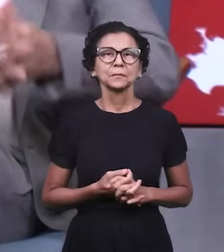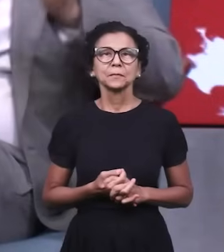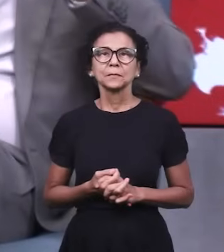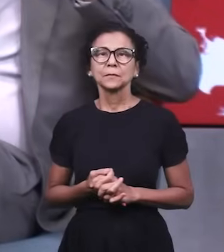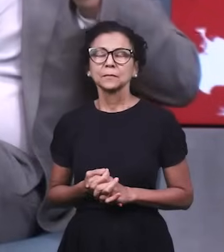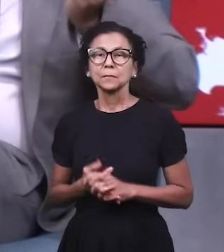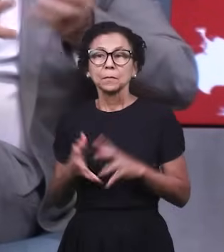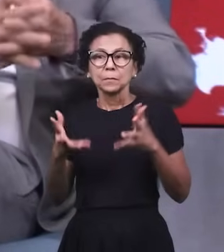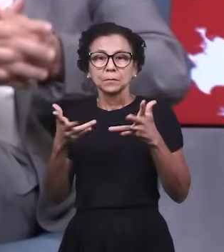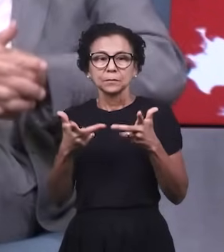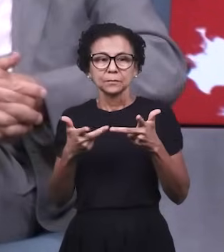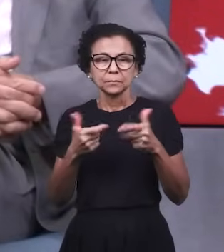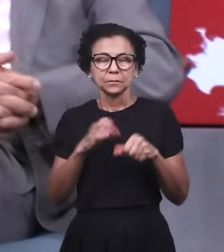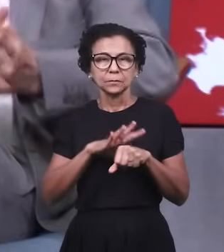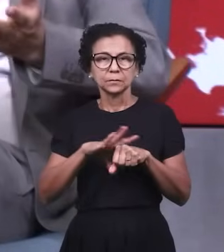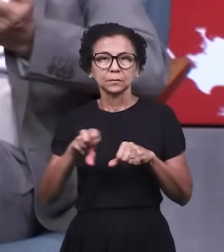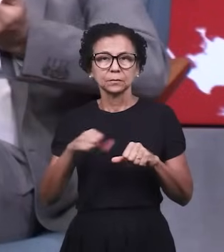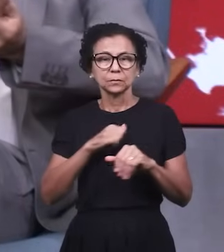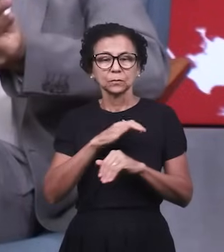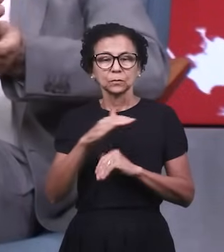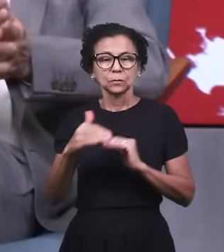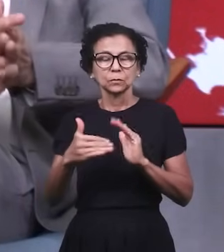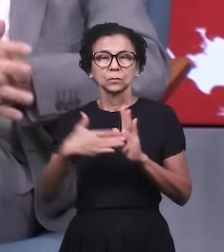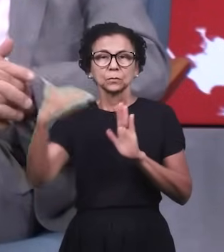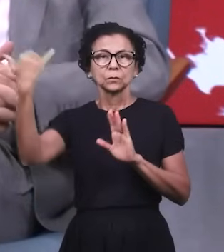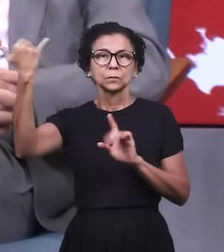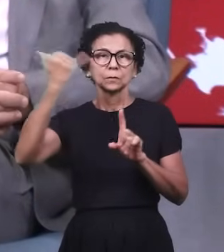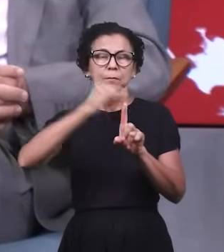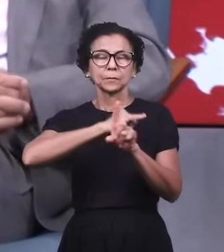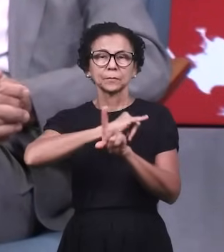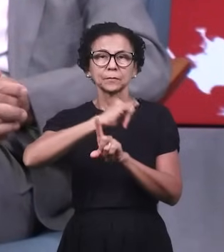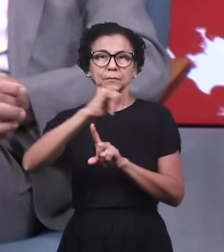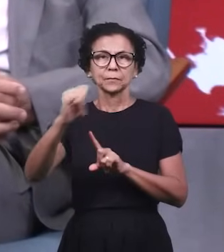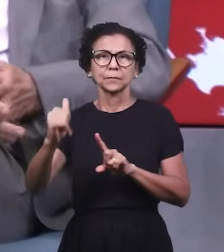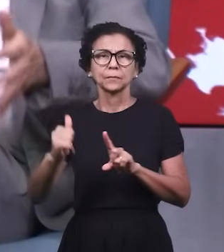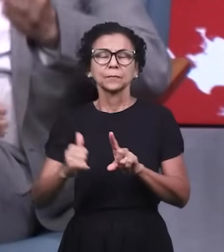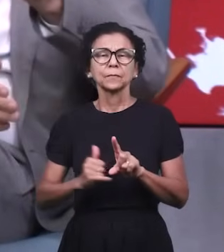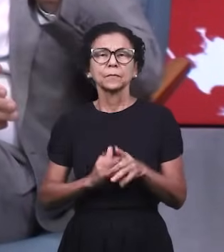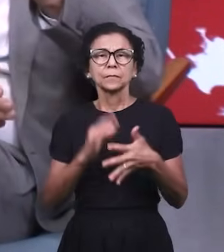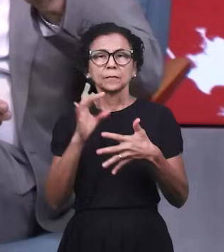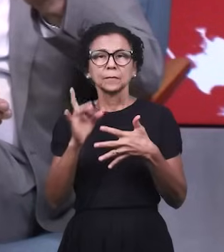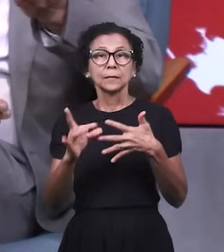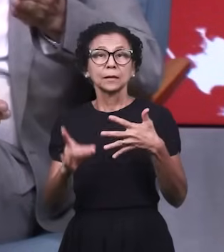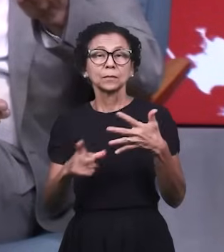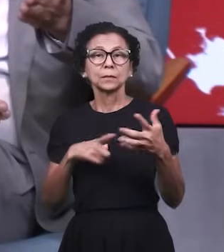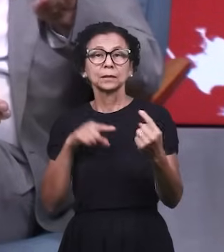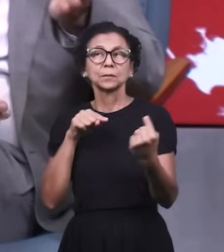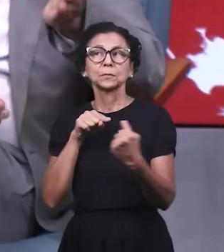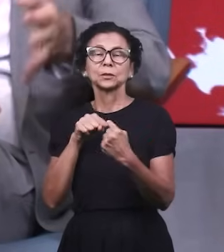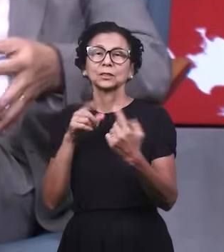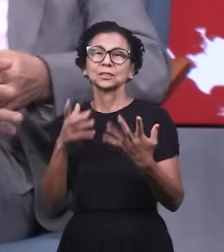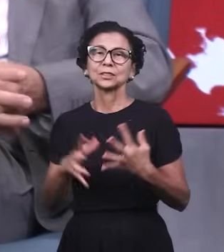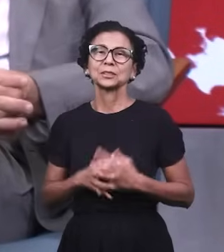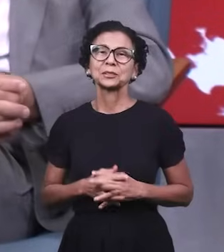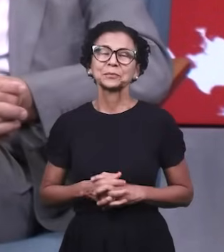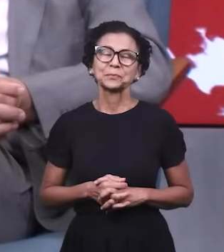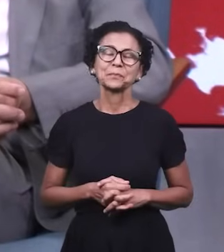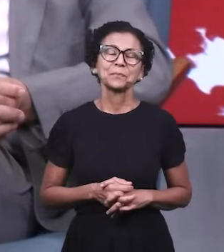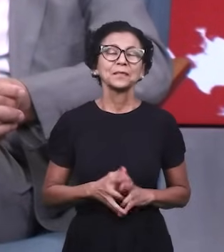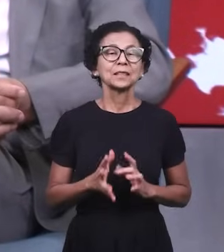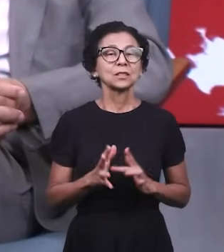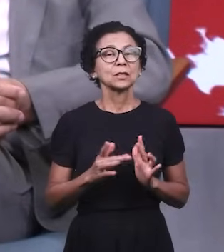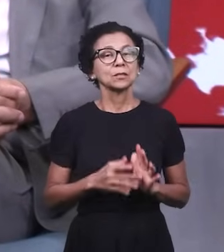extraordinárias e todas proféticas, todas com objetivo. Por quê? Porque ele sempre disse, vai em paz, a tua fé te